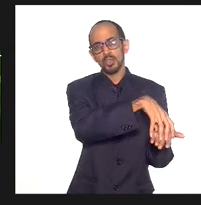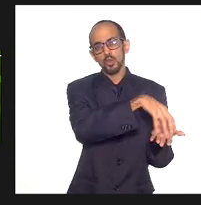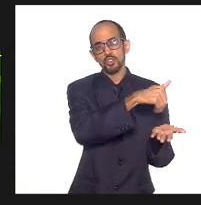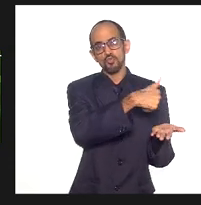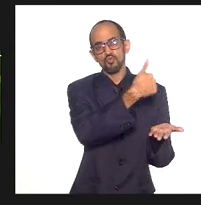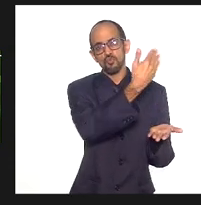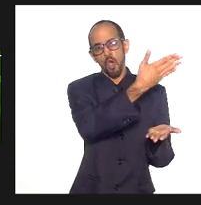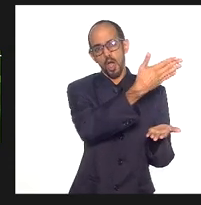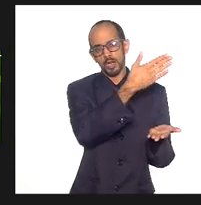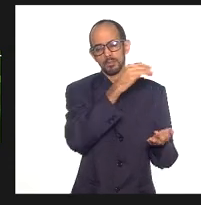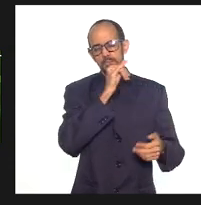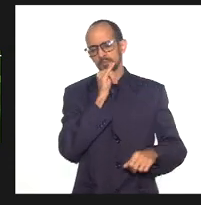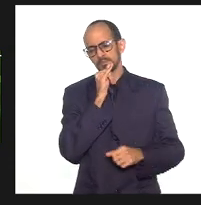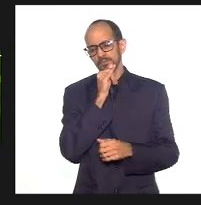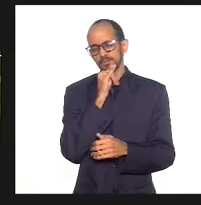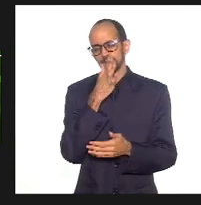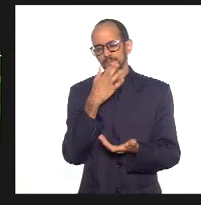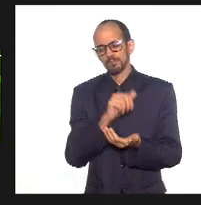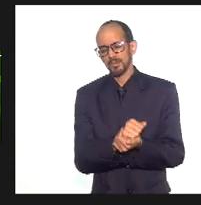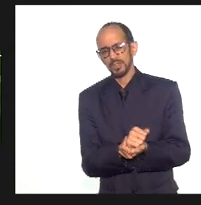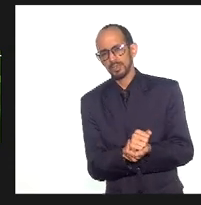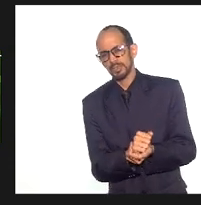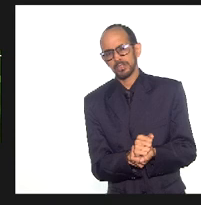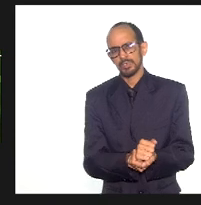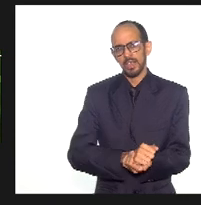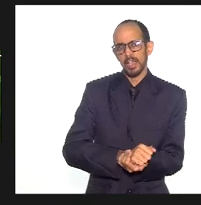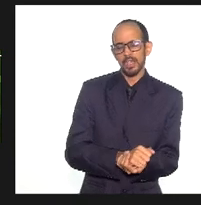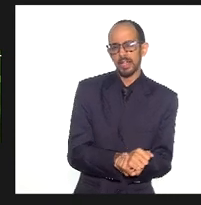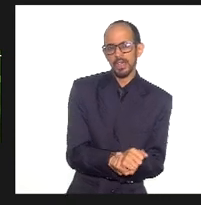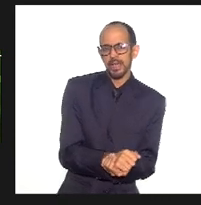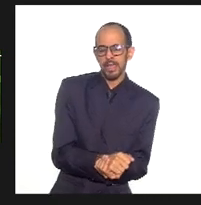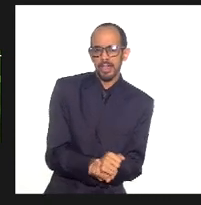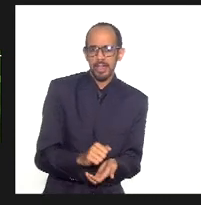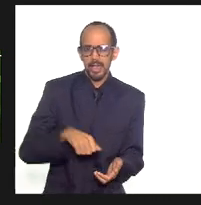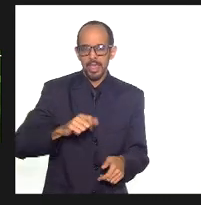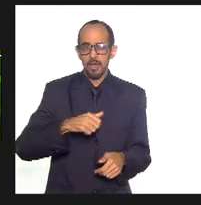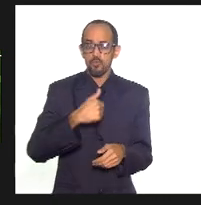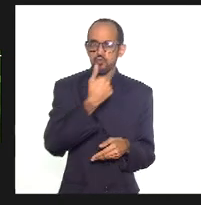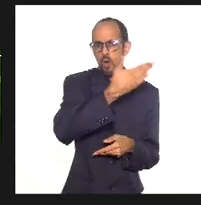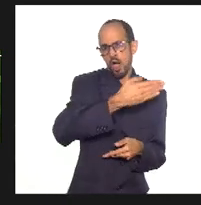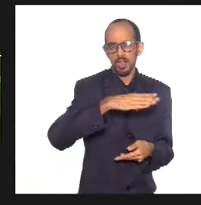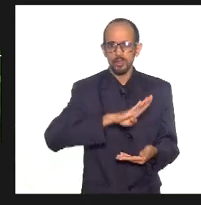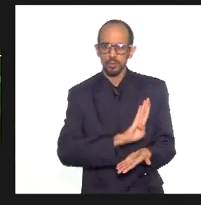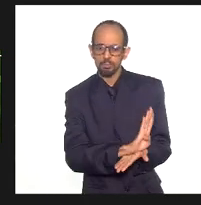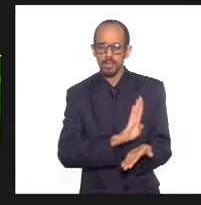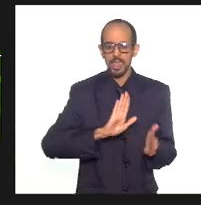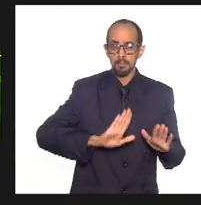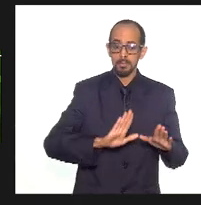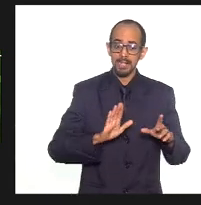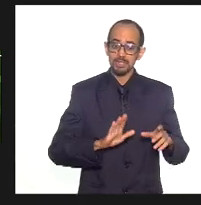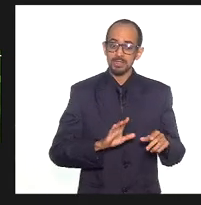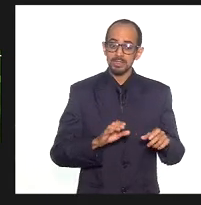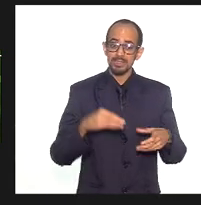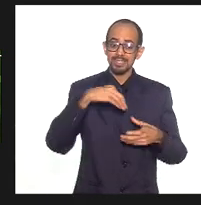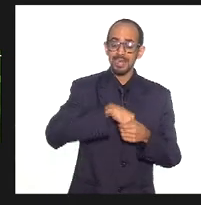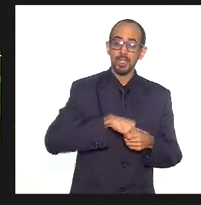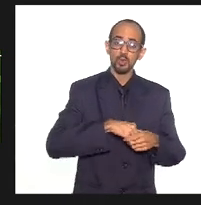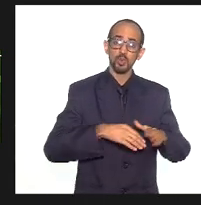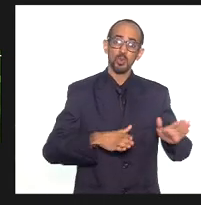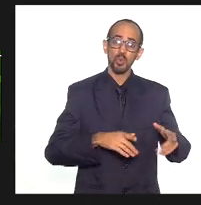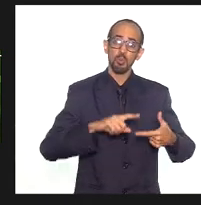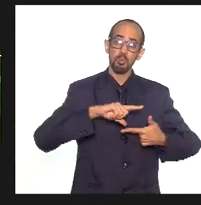fora da área relativa ao campo B, muito embora associado ao bloco 4. Bom, então isso